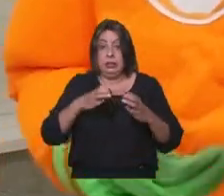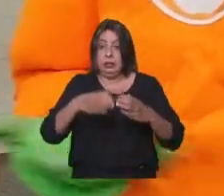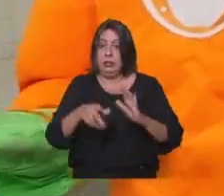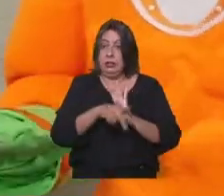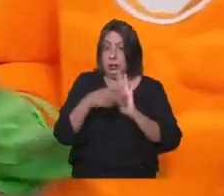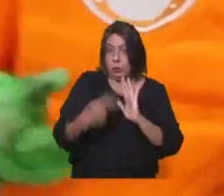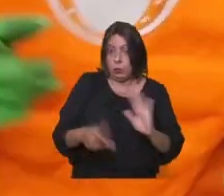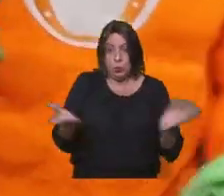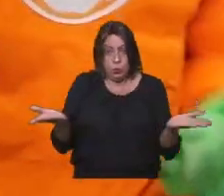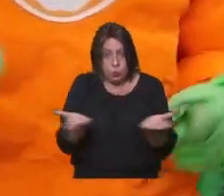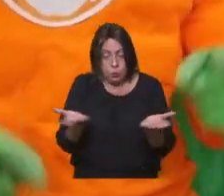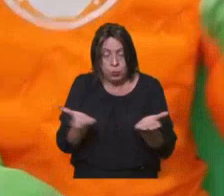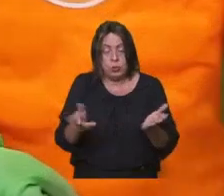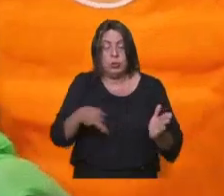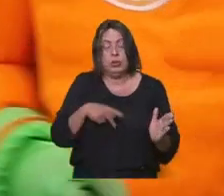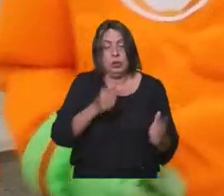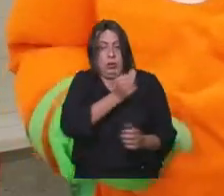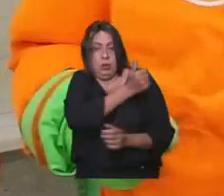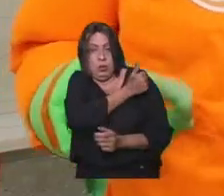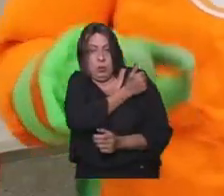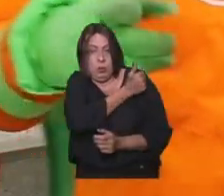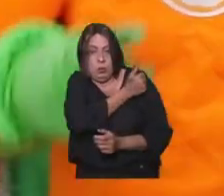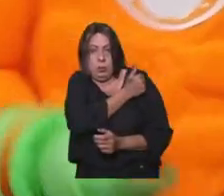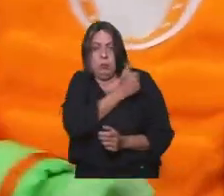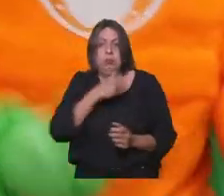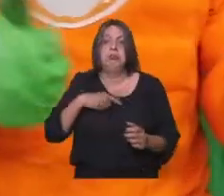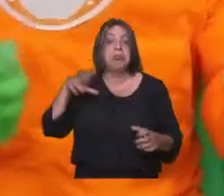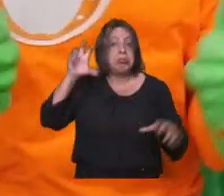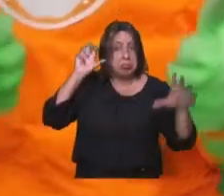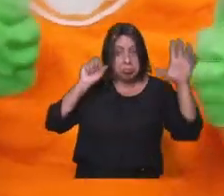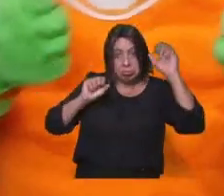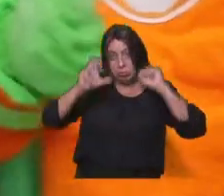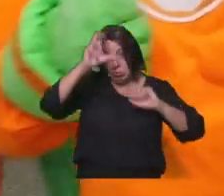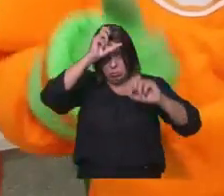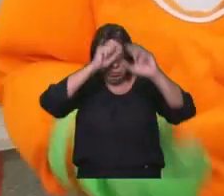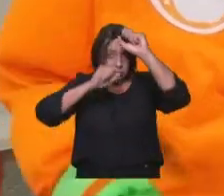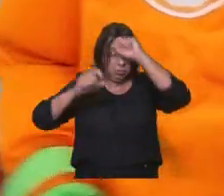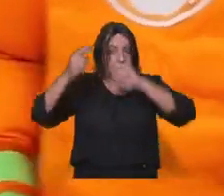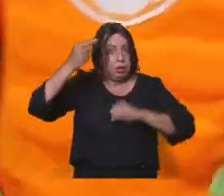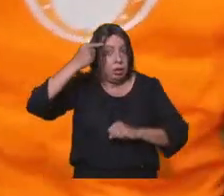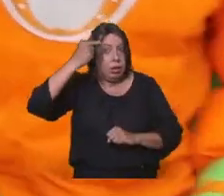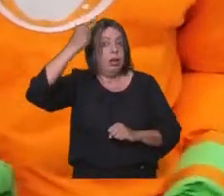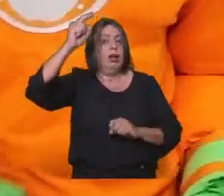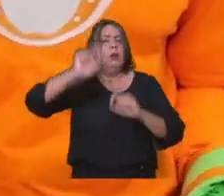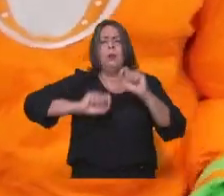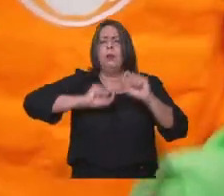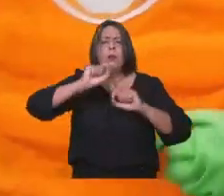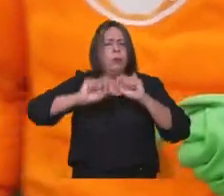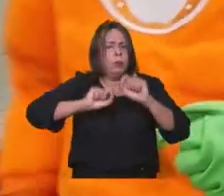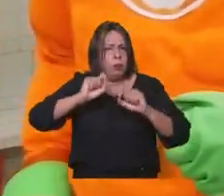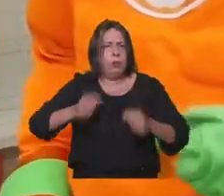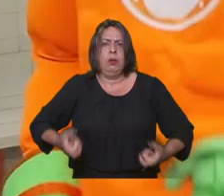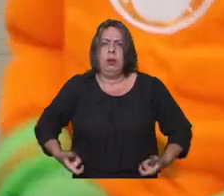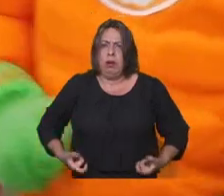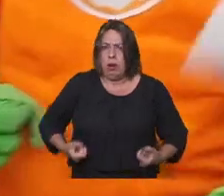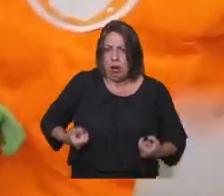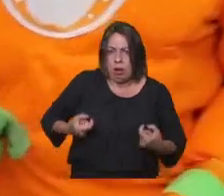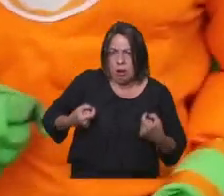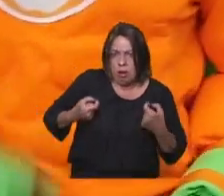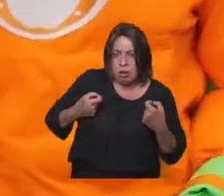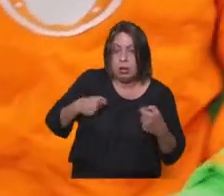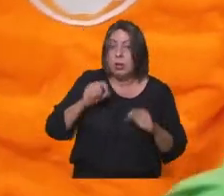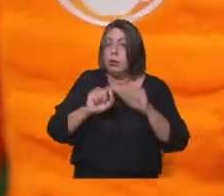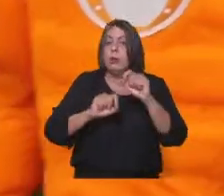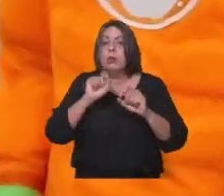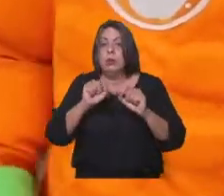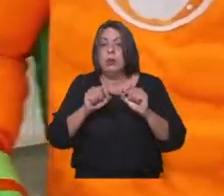hoje, porque com certeza os alunos que ouviram vão sair daqui com a ideia de que o que é realmente o câncer e o que